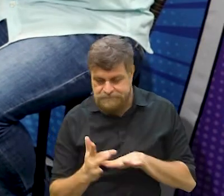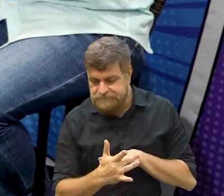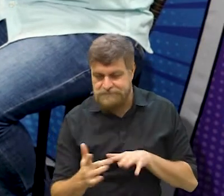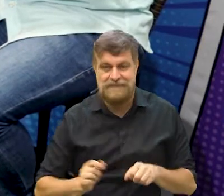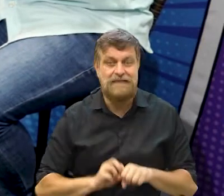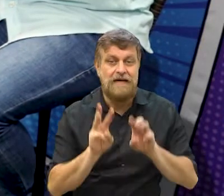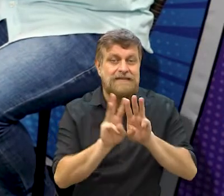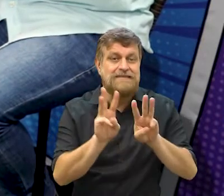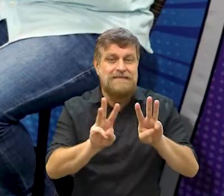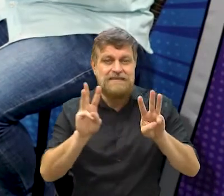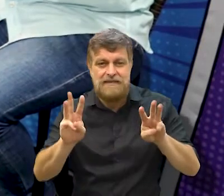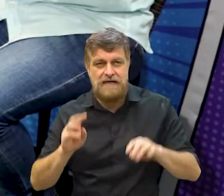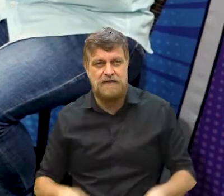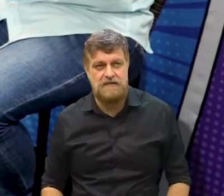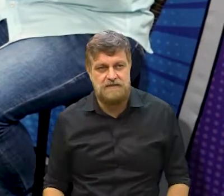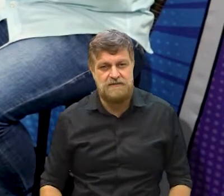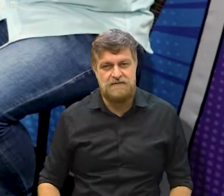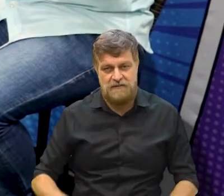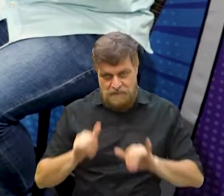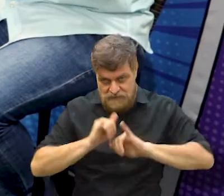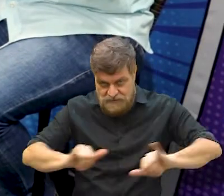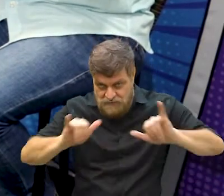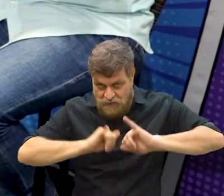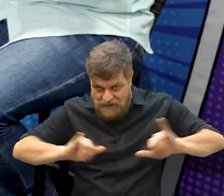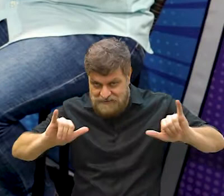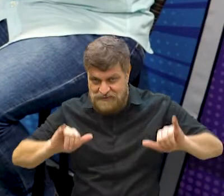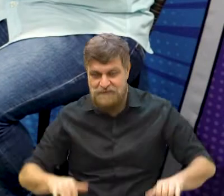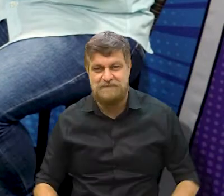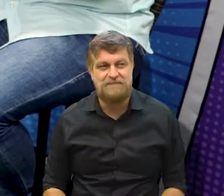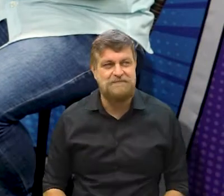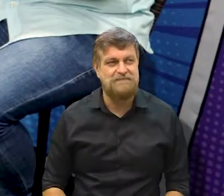sociais, site. Vamos fazer a divulgação então?